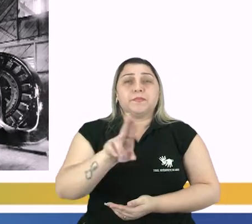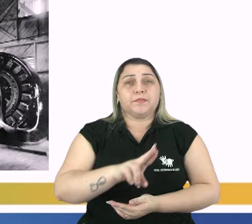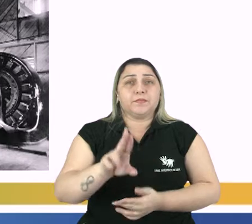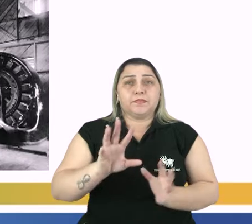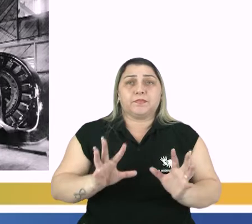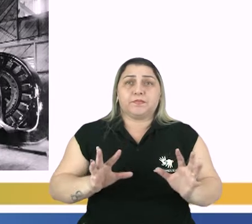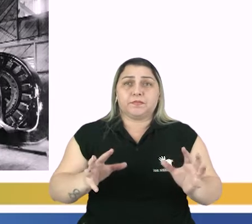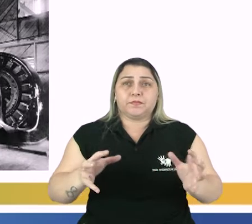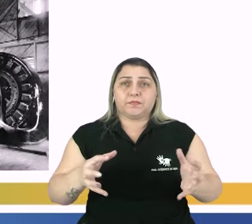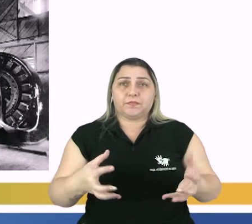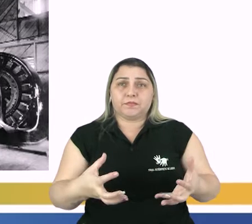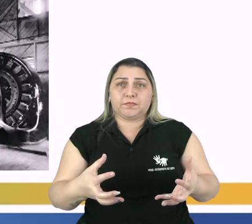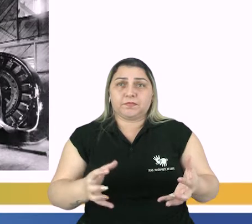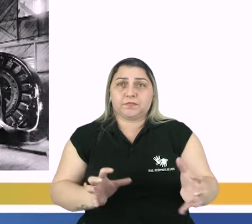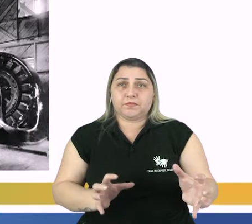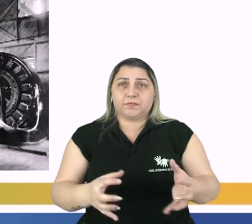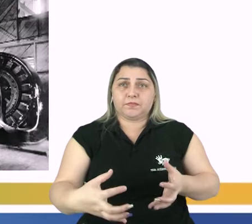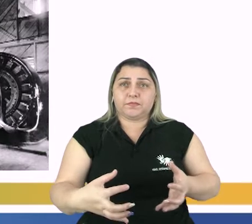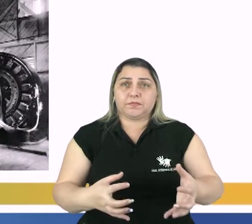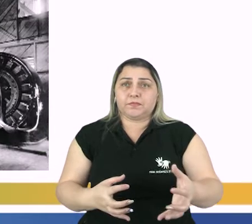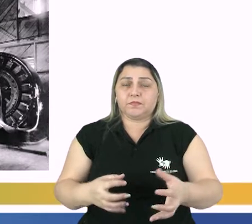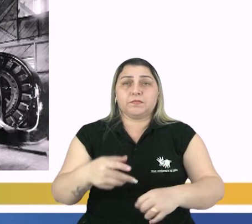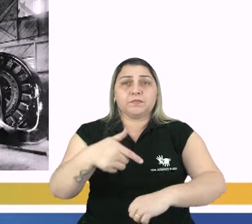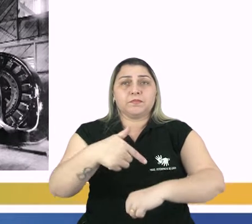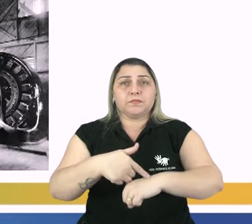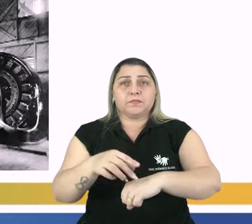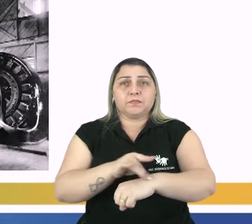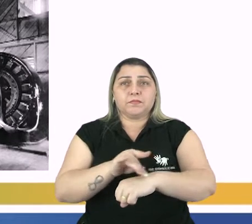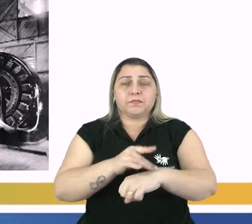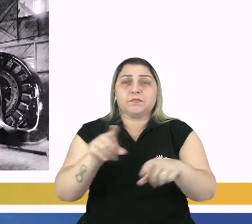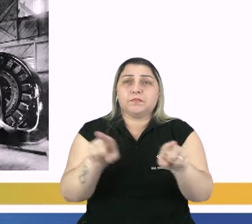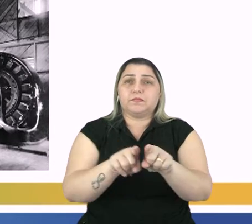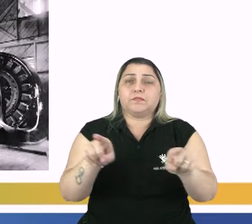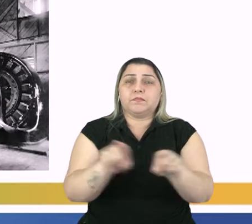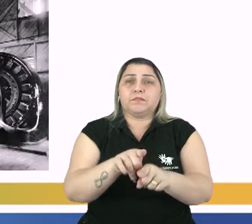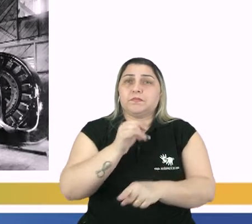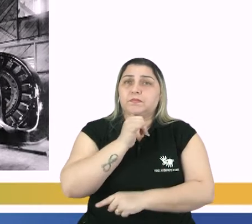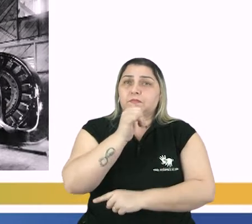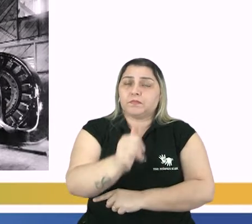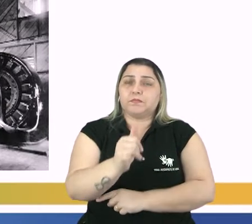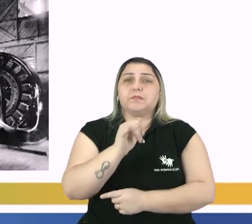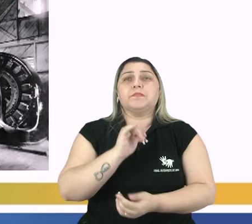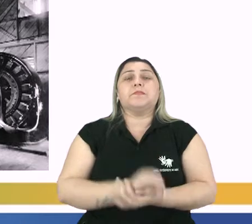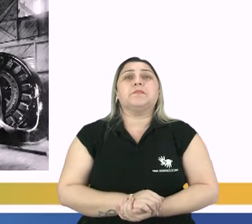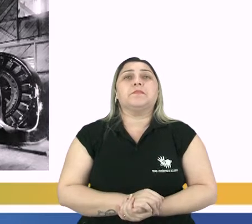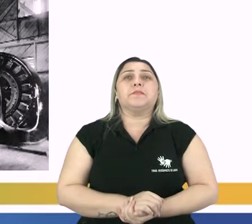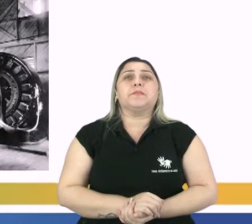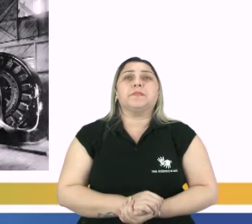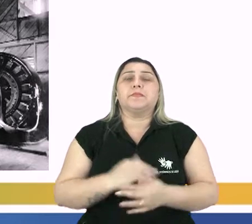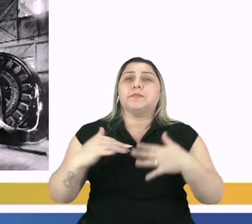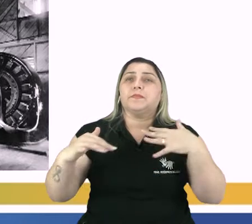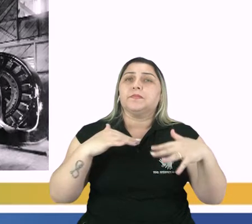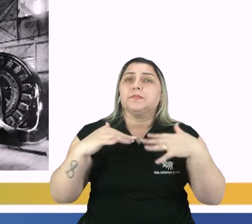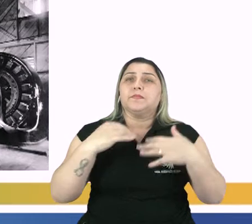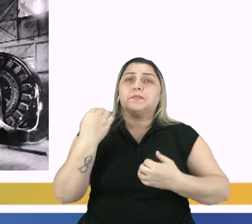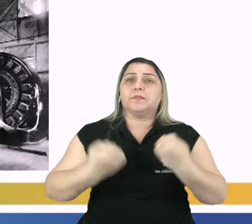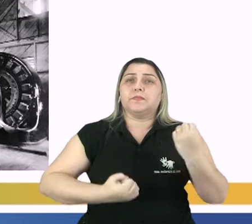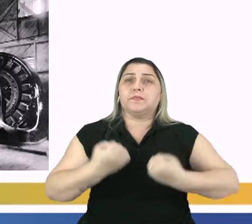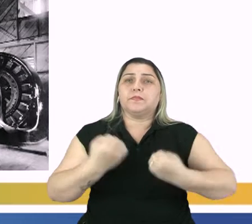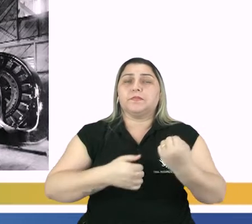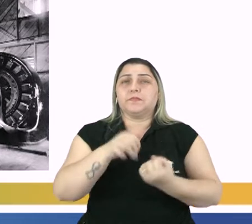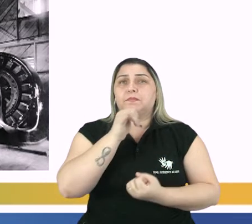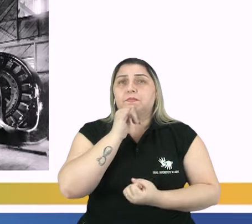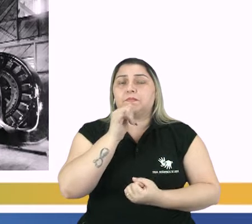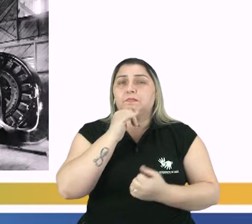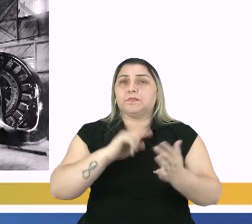em máquinas, como o petróleo também chega aí como fonte de energia, também para movimentar os automóveis, por